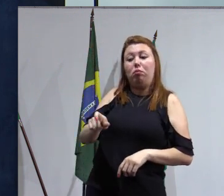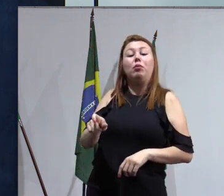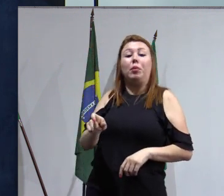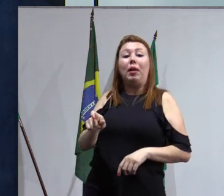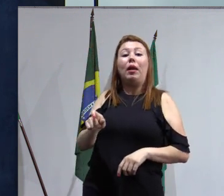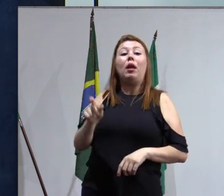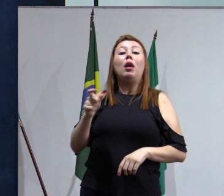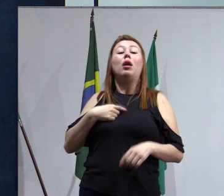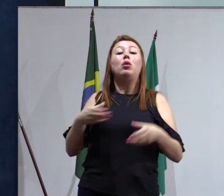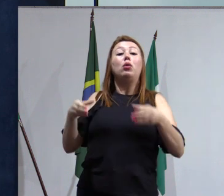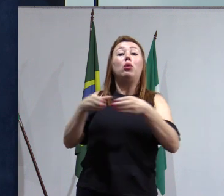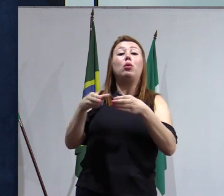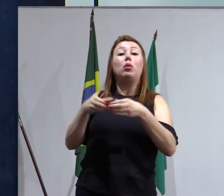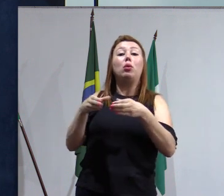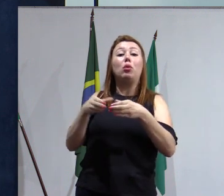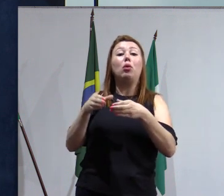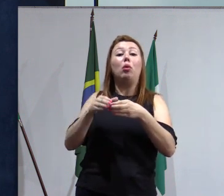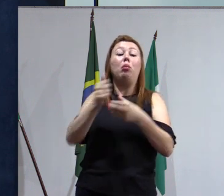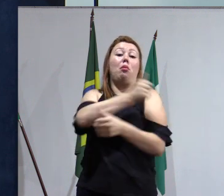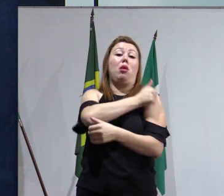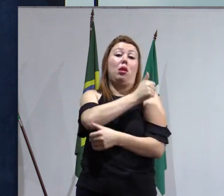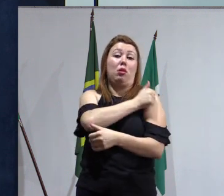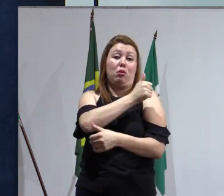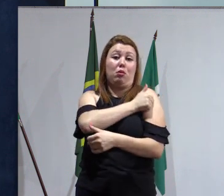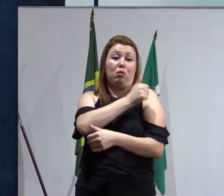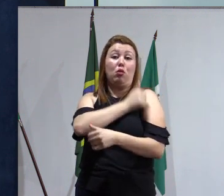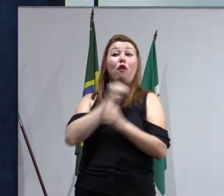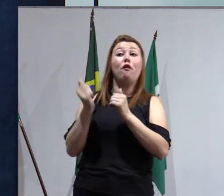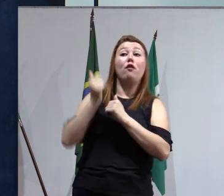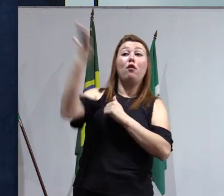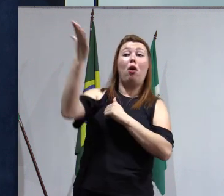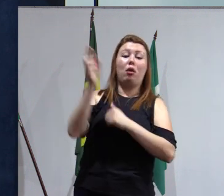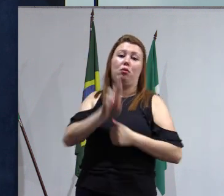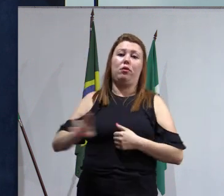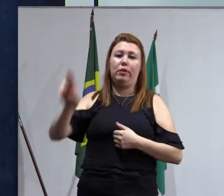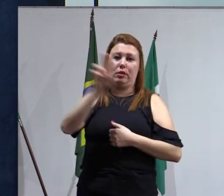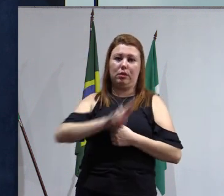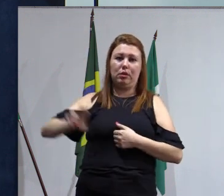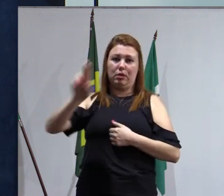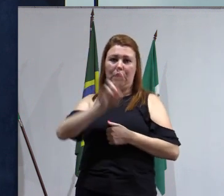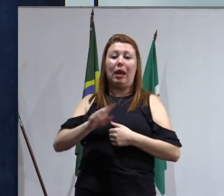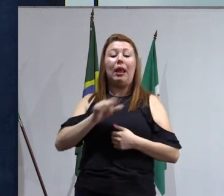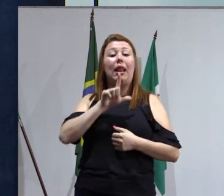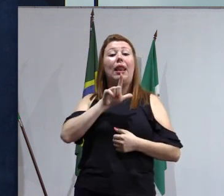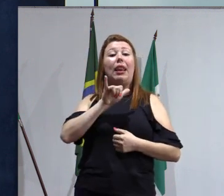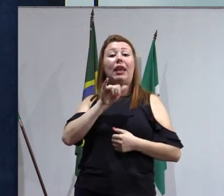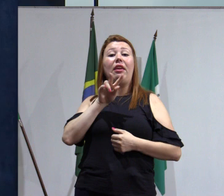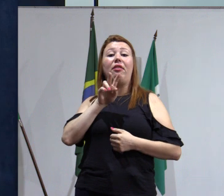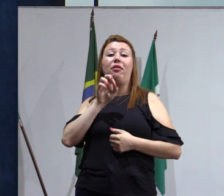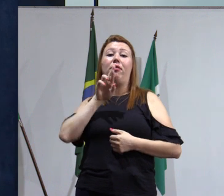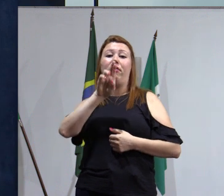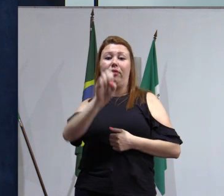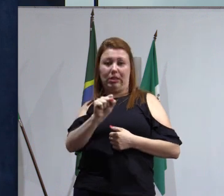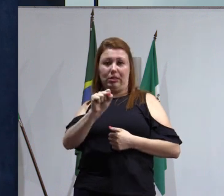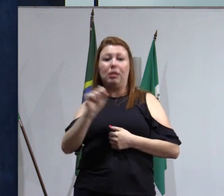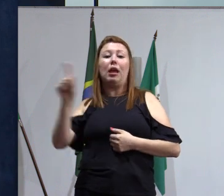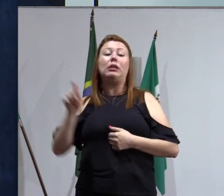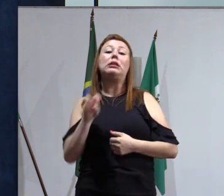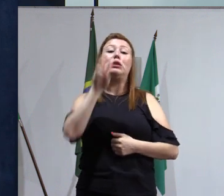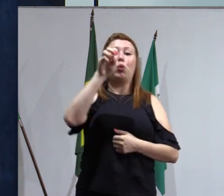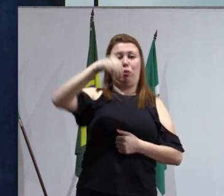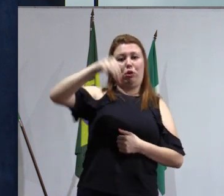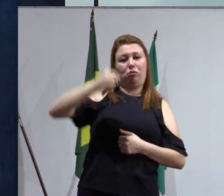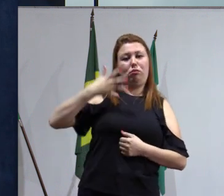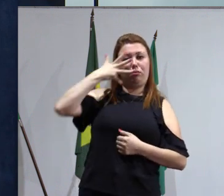da entidade que é estudantil, mas externa, universitária também, Livres. A eles eu dou a palavra por 5 minutos.